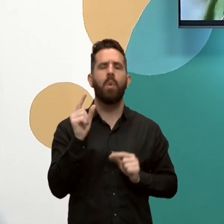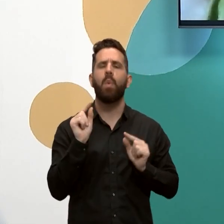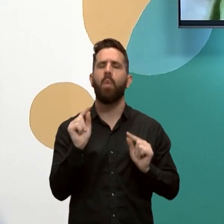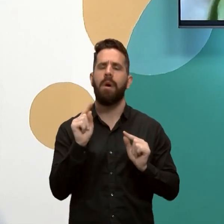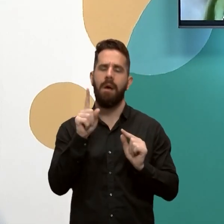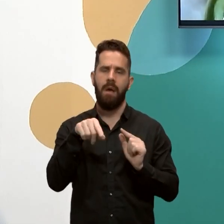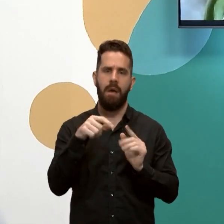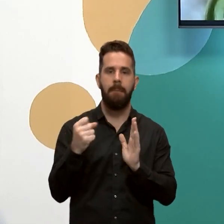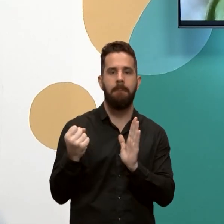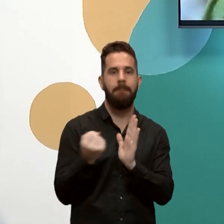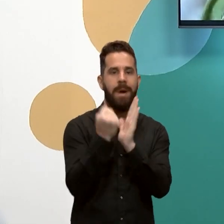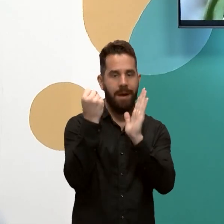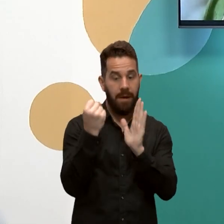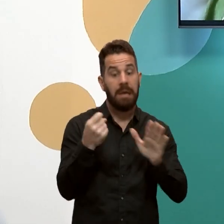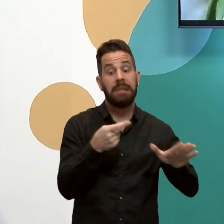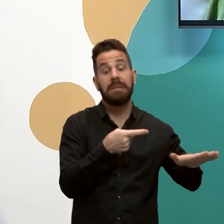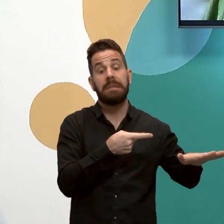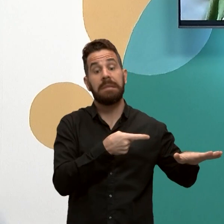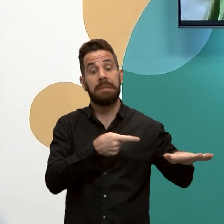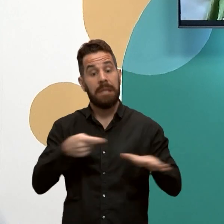a Semana